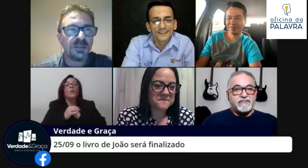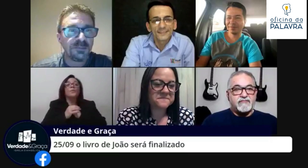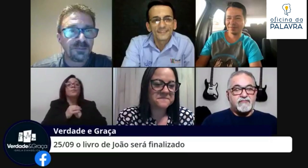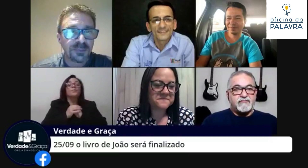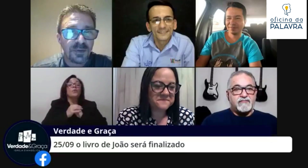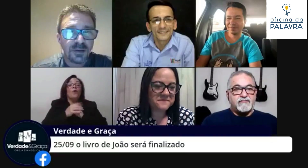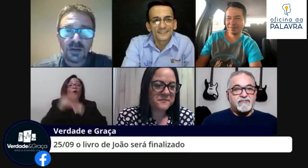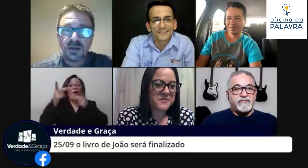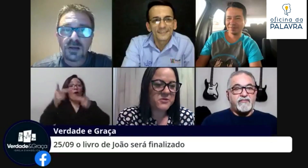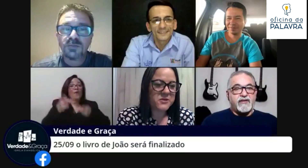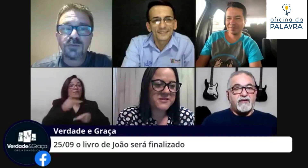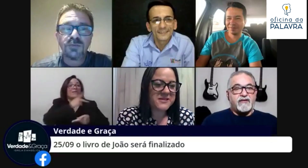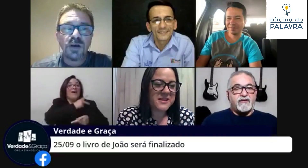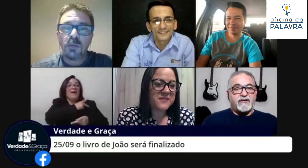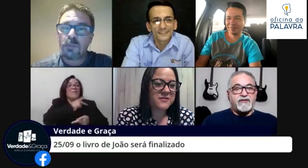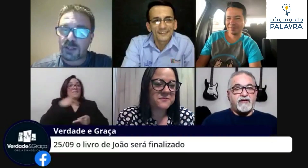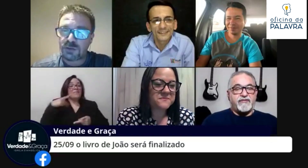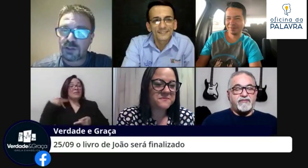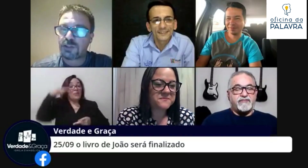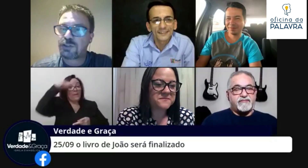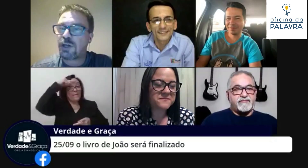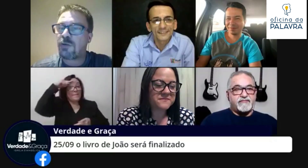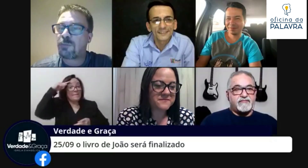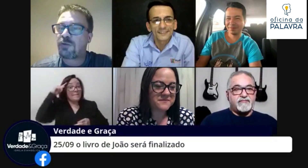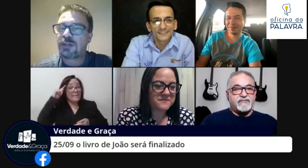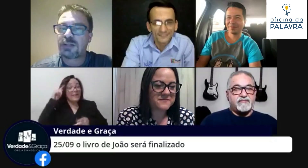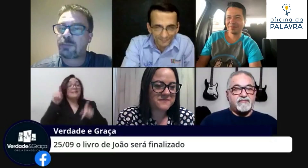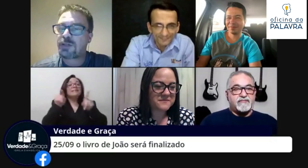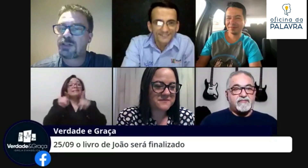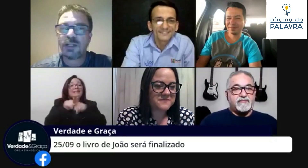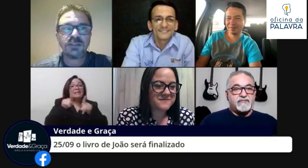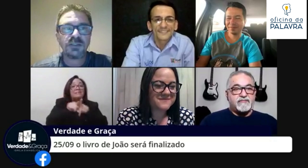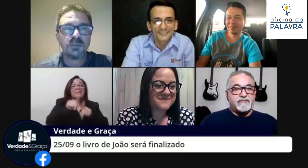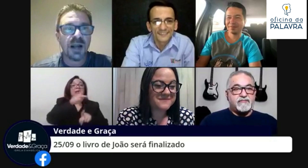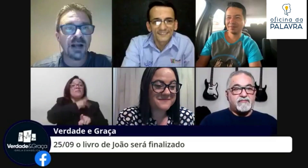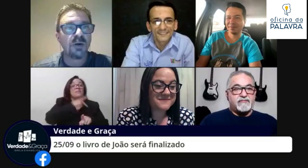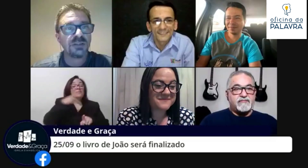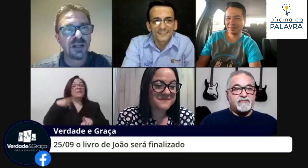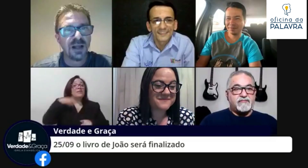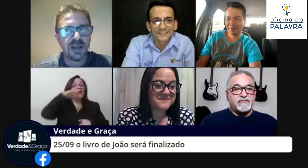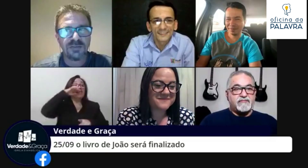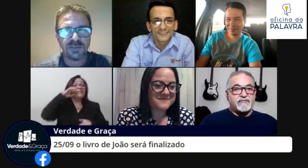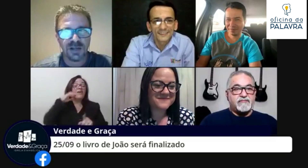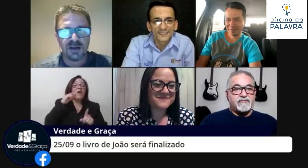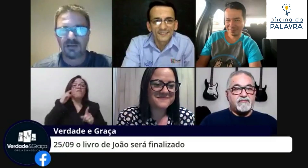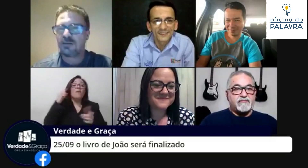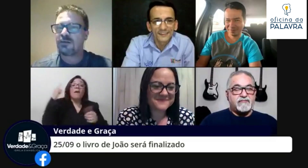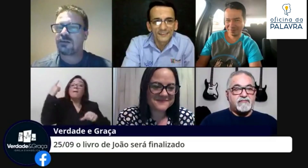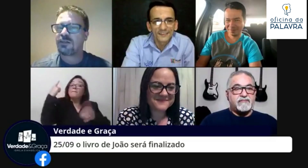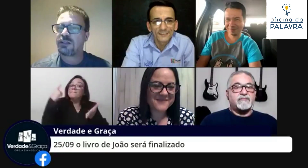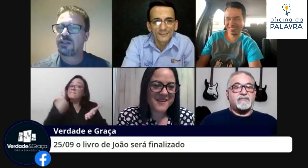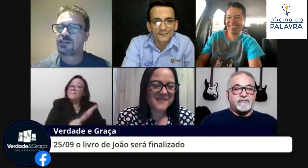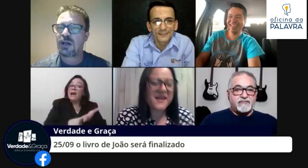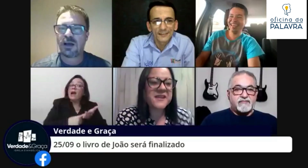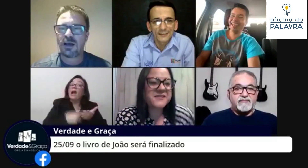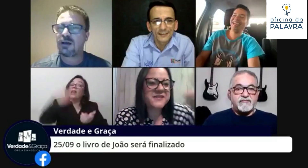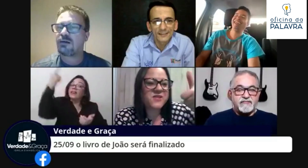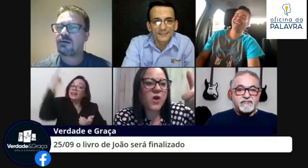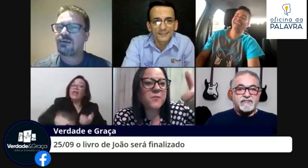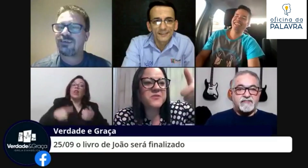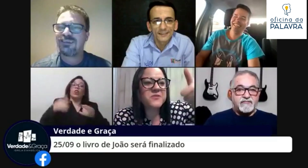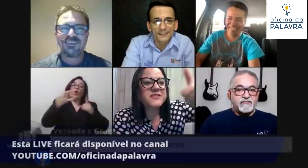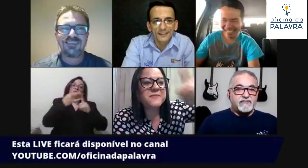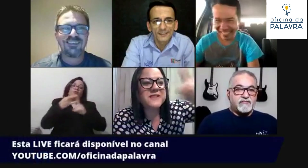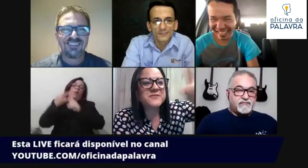Paulo e pastor Estevam. Aproveitar para a gente marcar outra live já. Né? Bem,